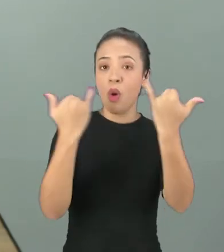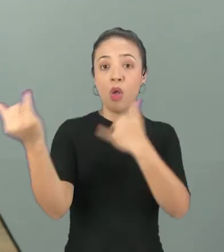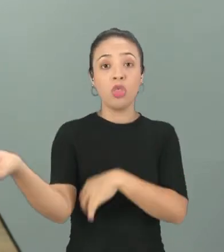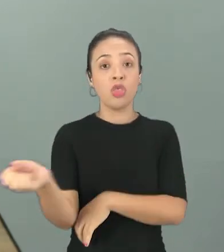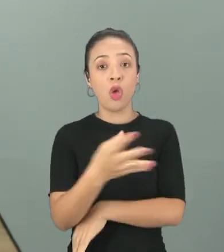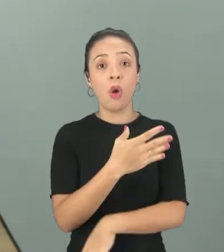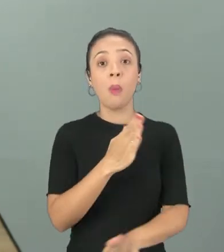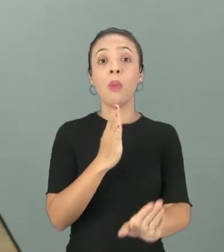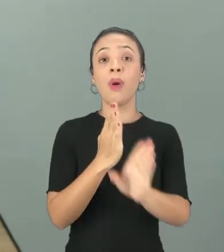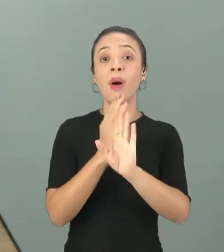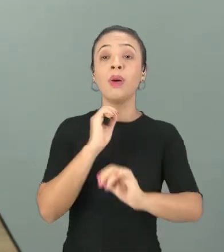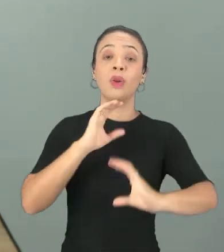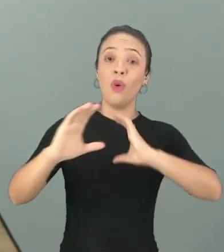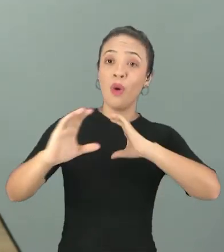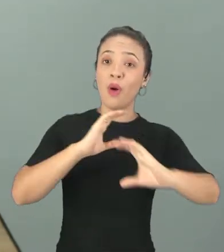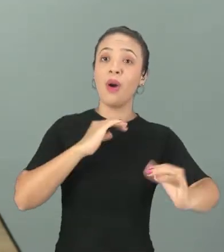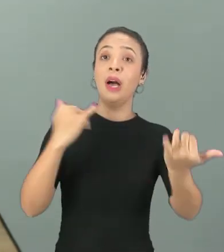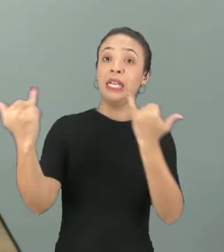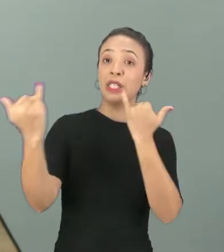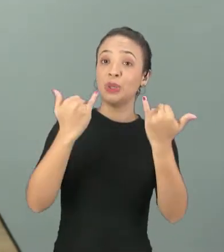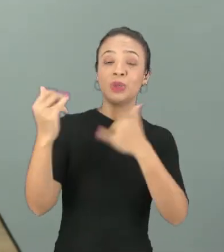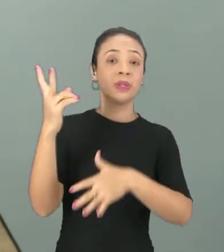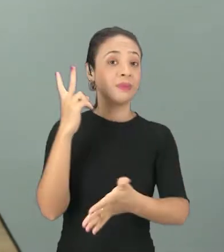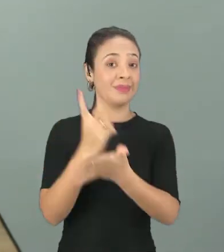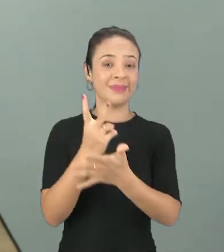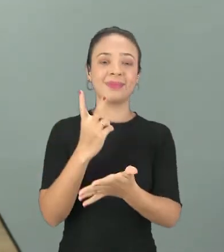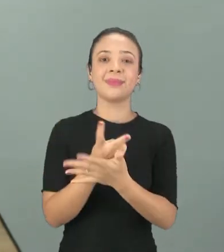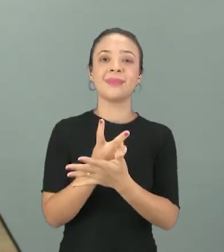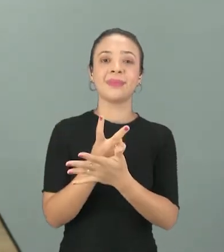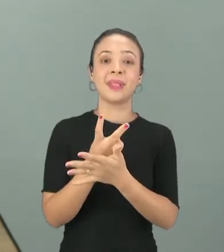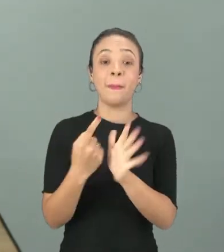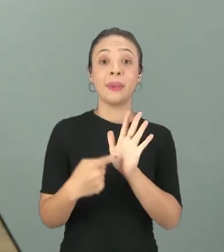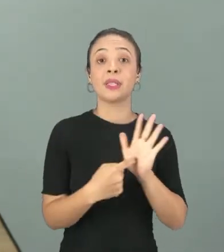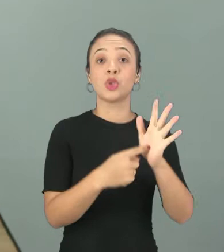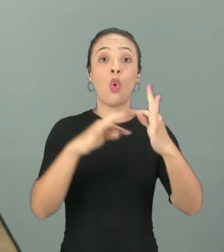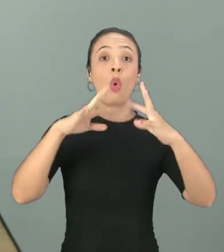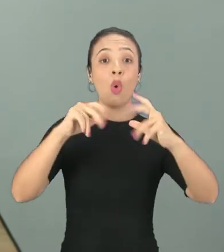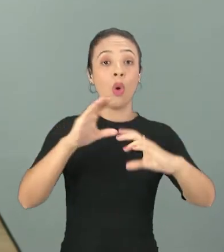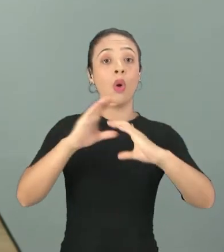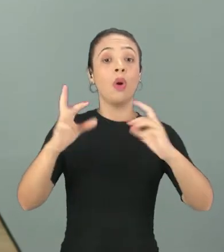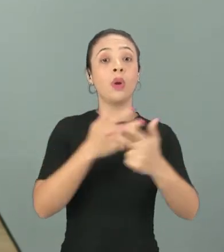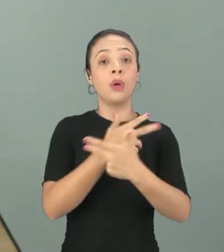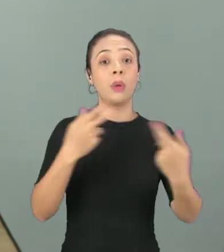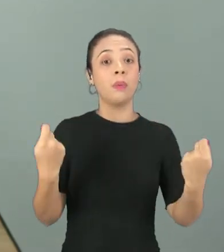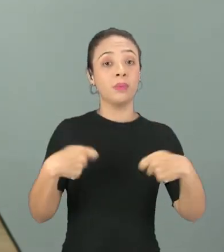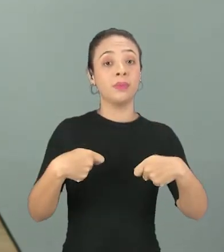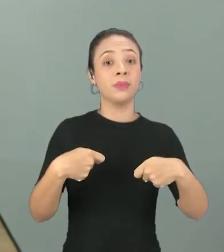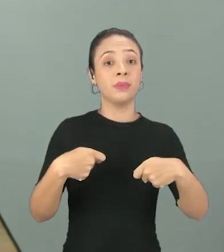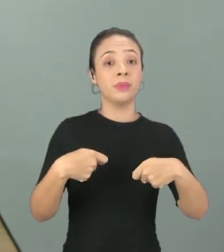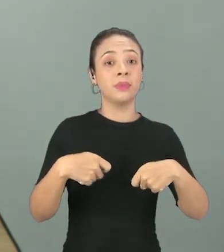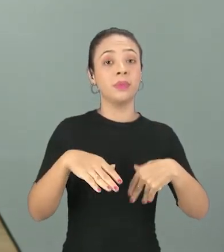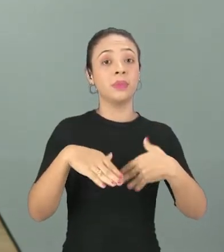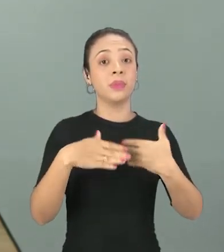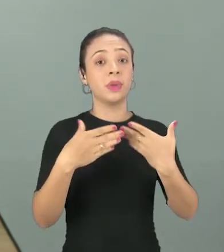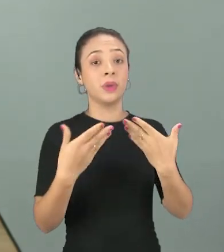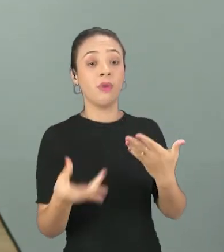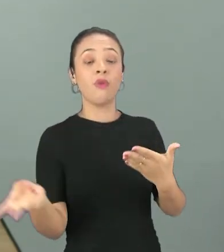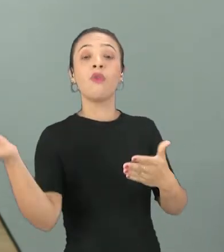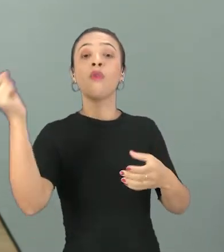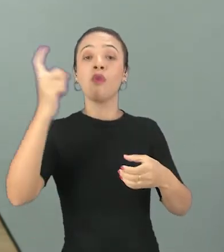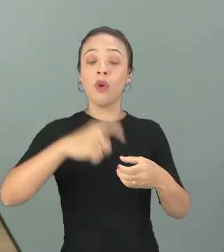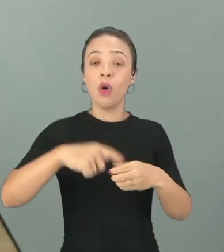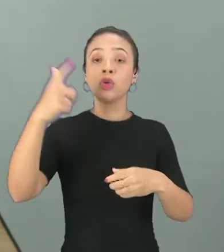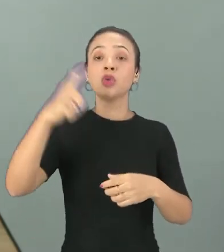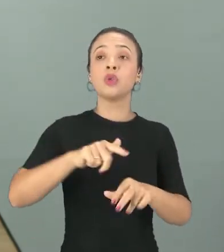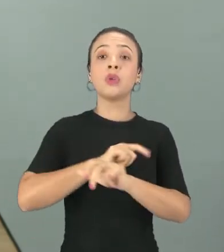graças às notícias que são apresentadas e expostas nos meios de comunicação. Mas aí nós vamos voltar à notícia.